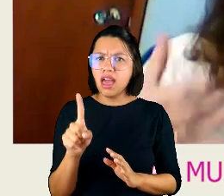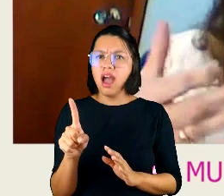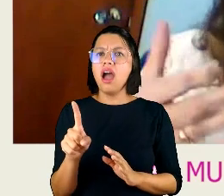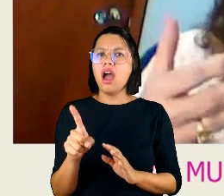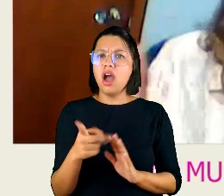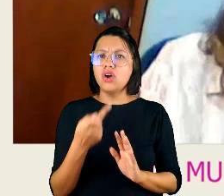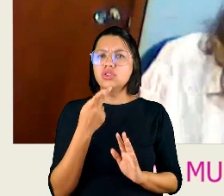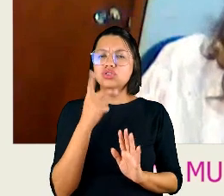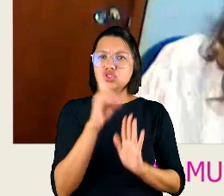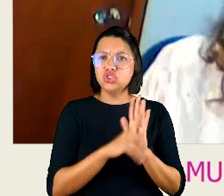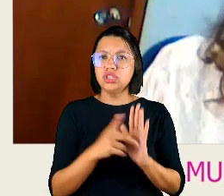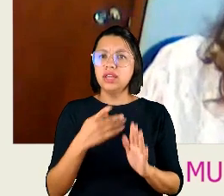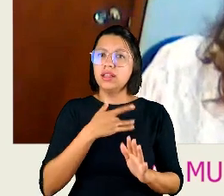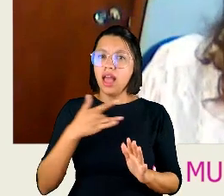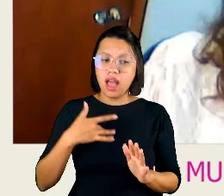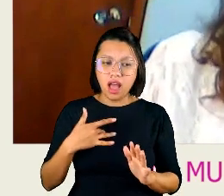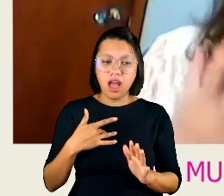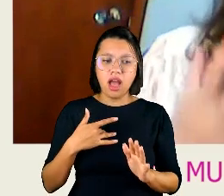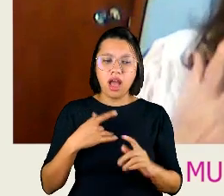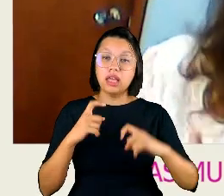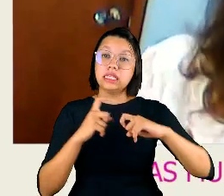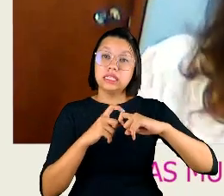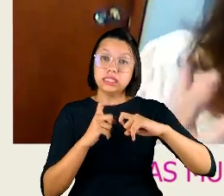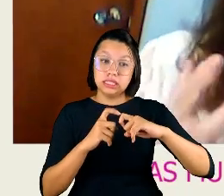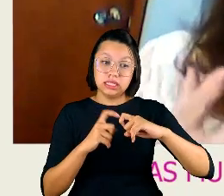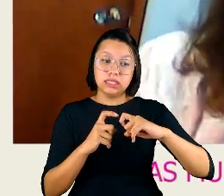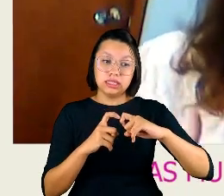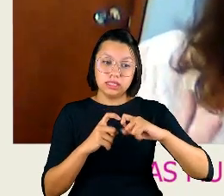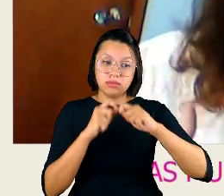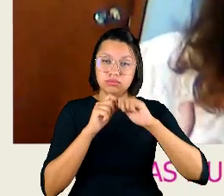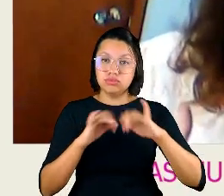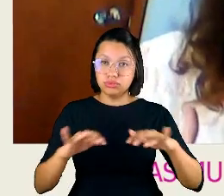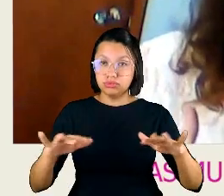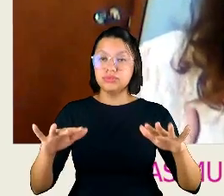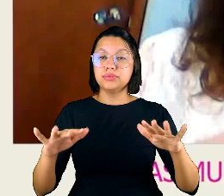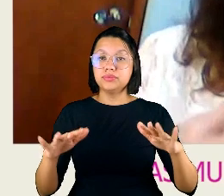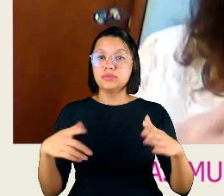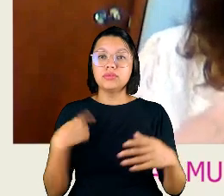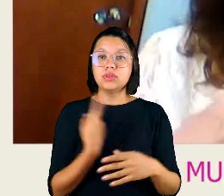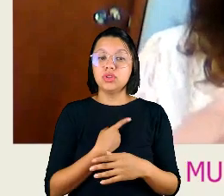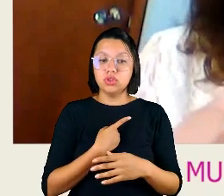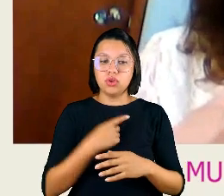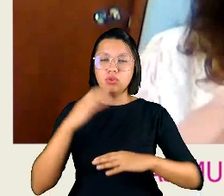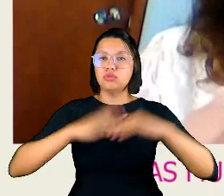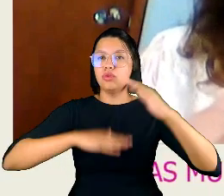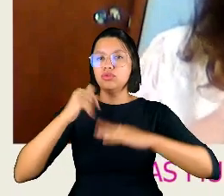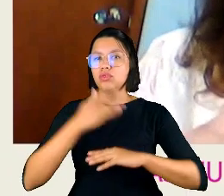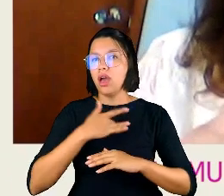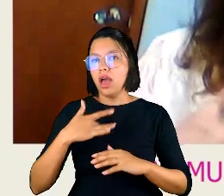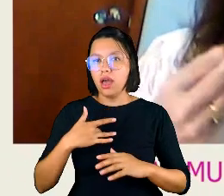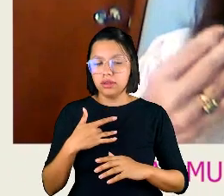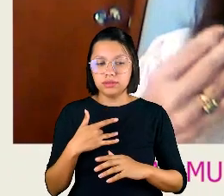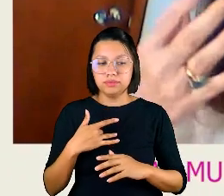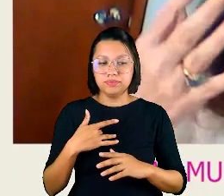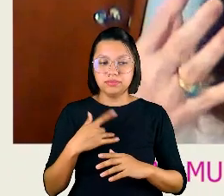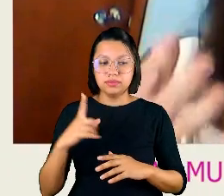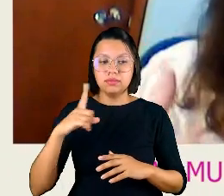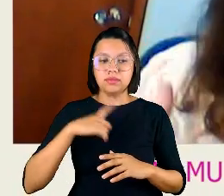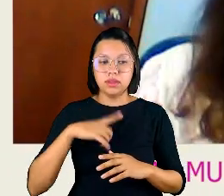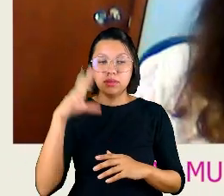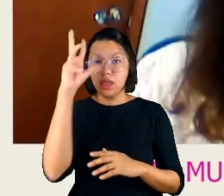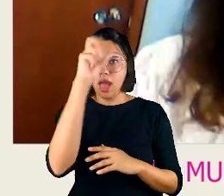saúde sexualmente transmissível. E nós, profissionais de saúde, temos que aprender